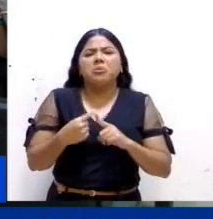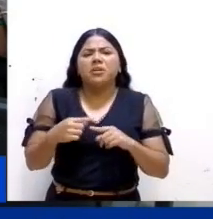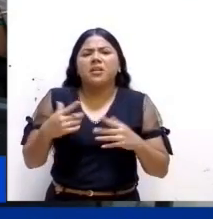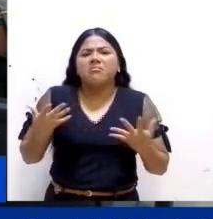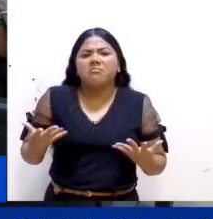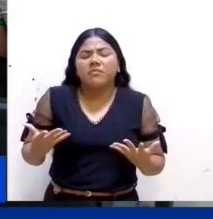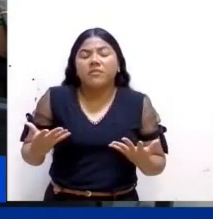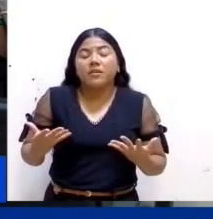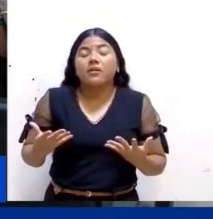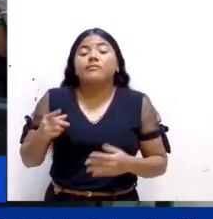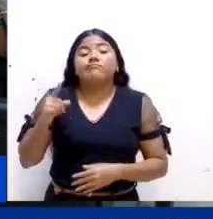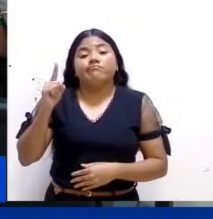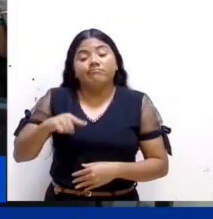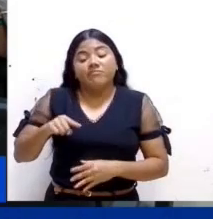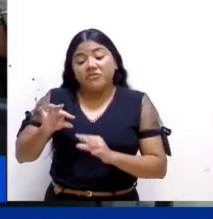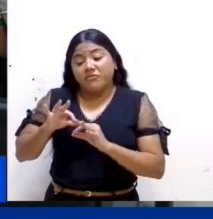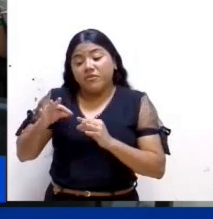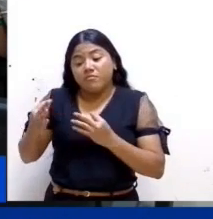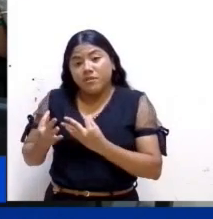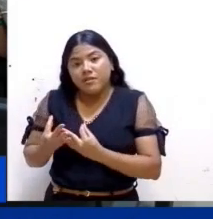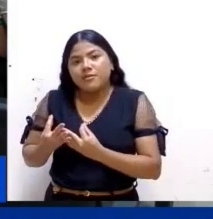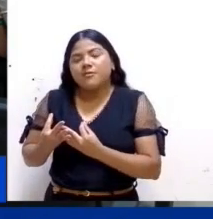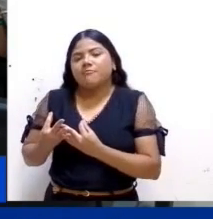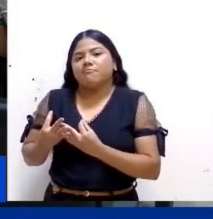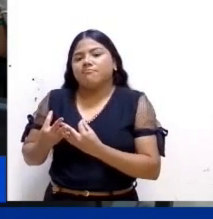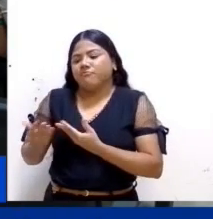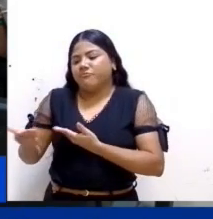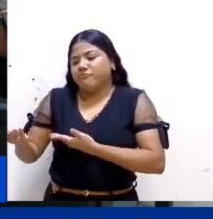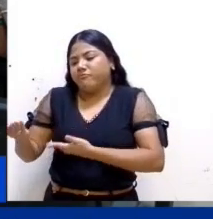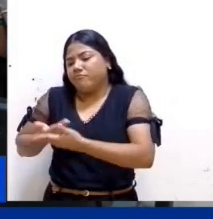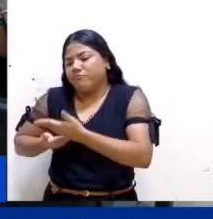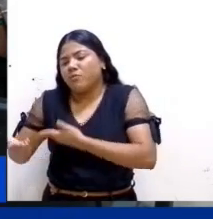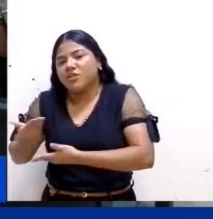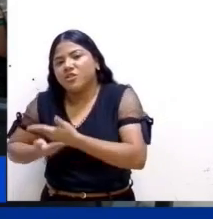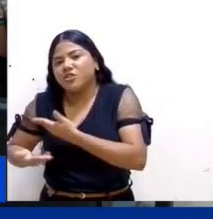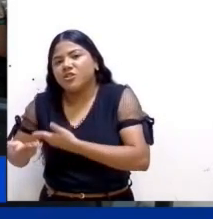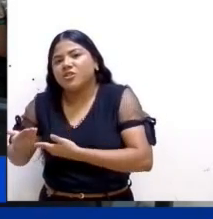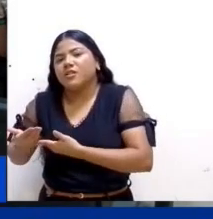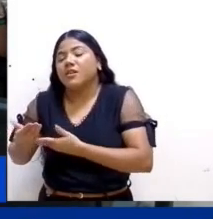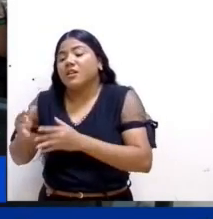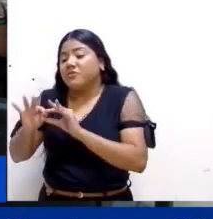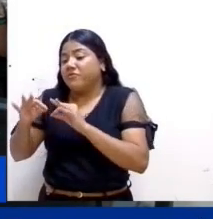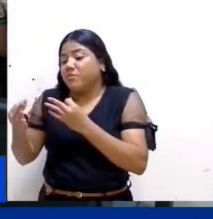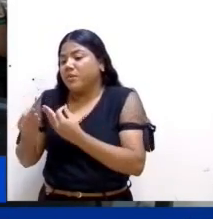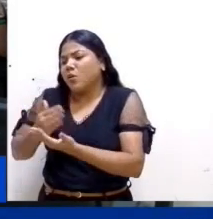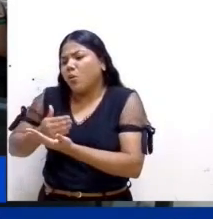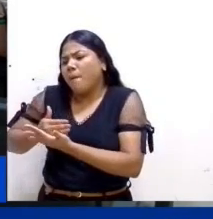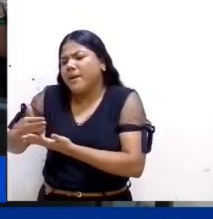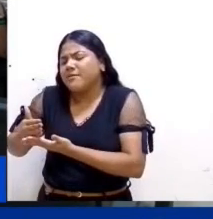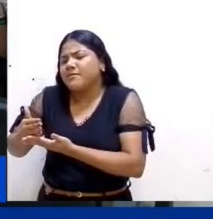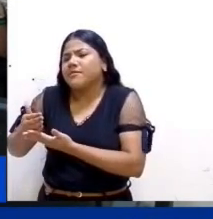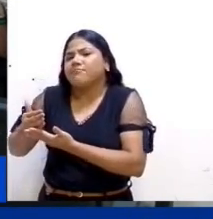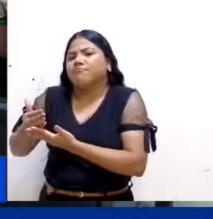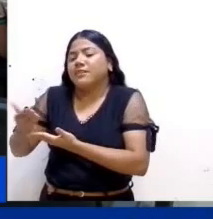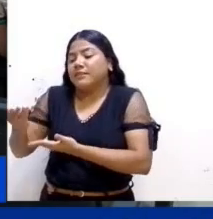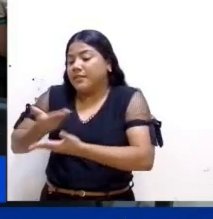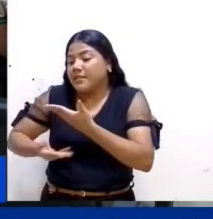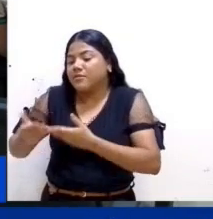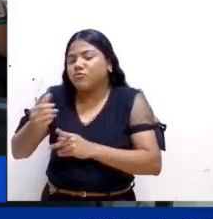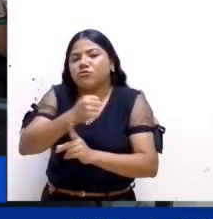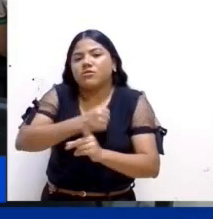pessoas que vão interagir, que vão entrar no meio social. Então, é importante que nós